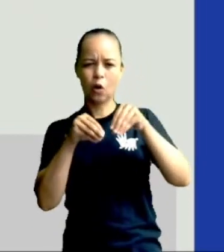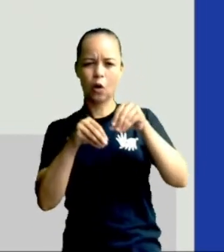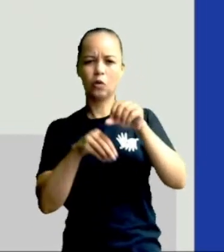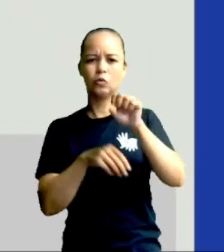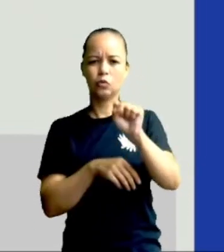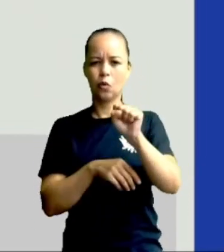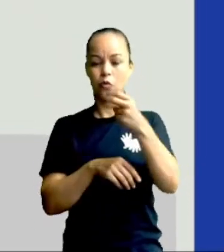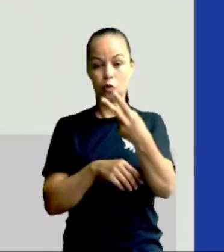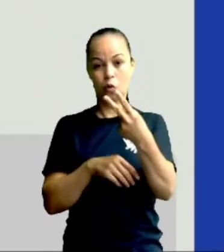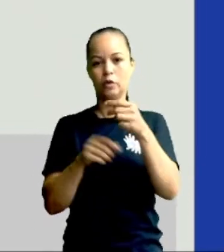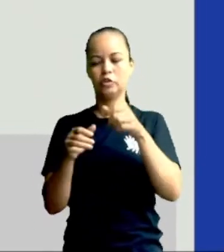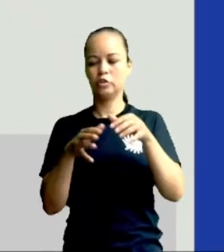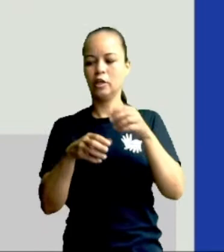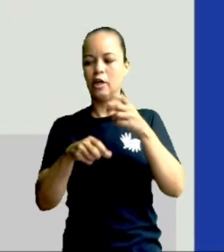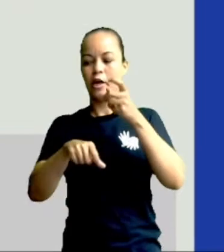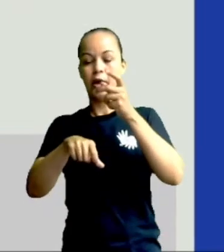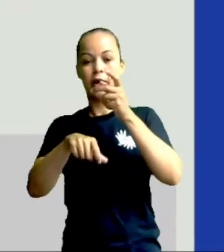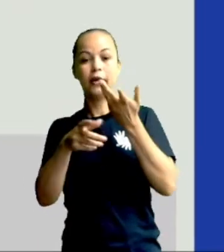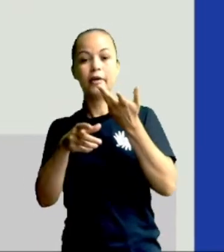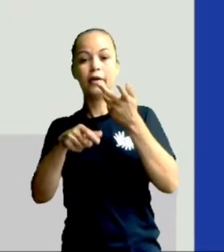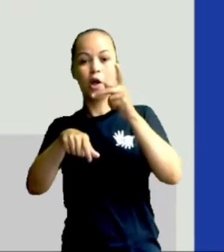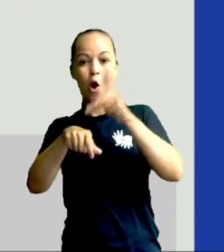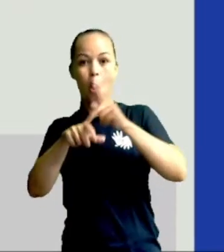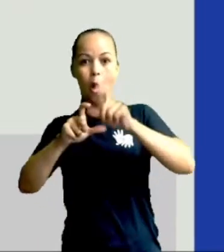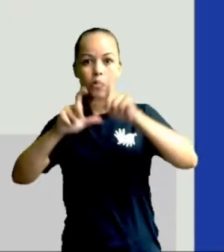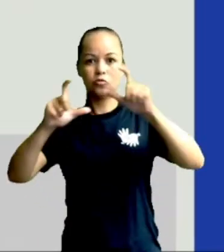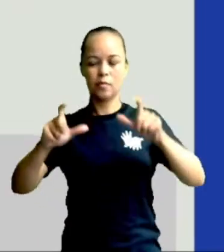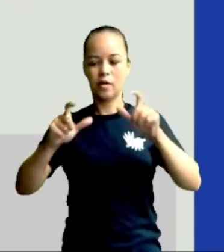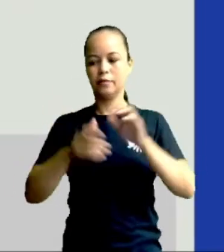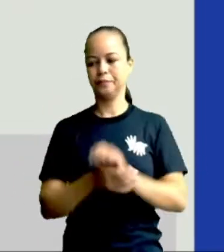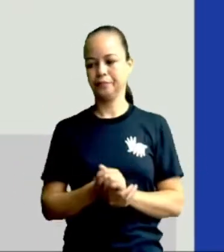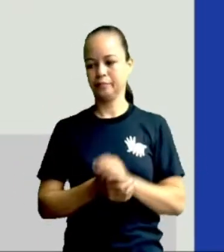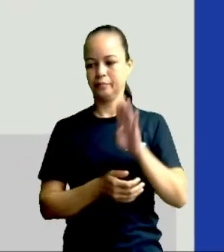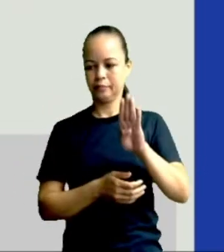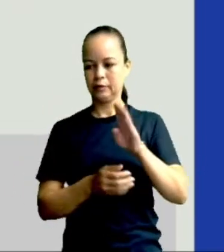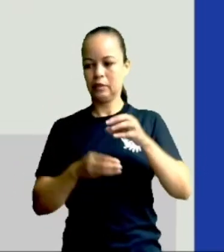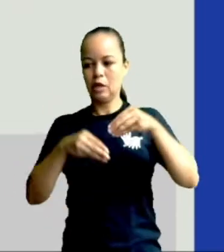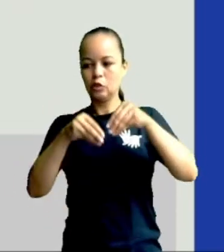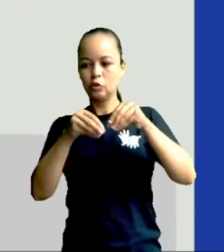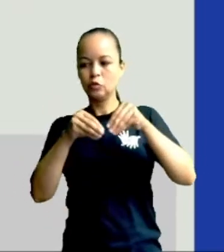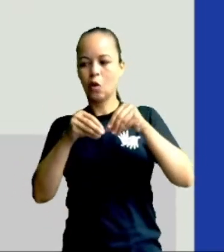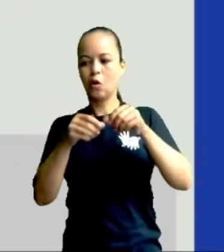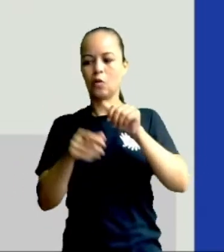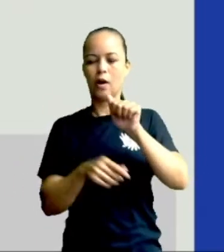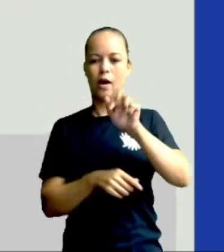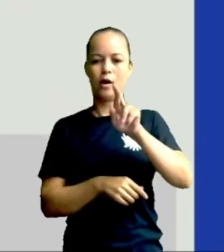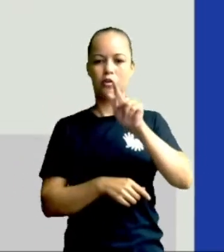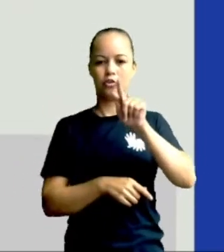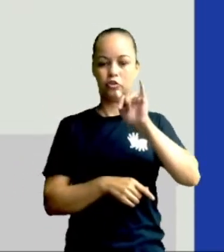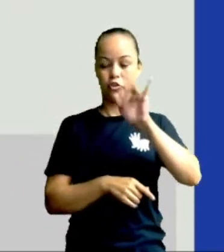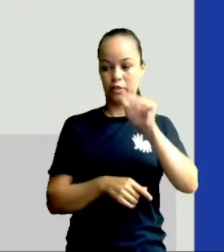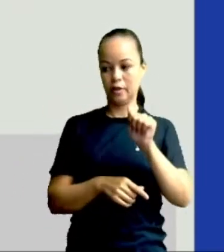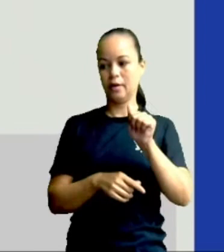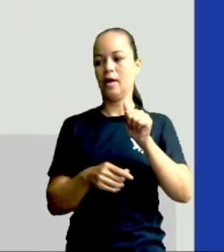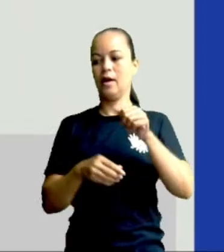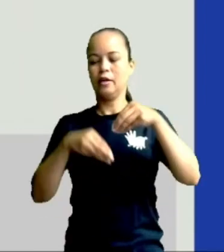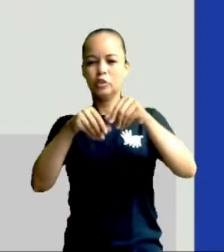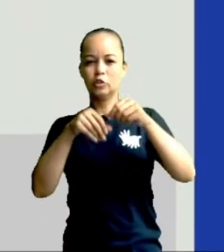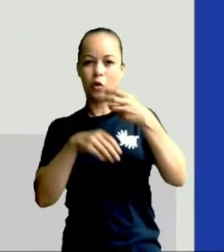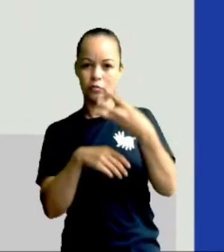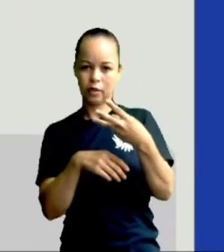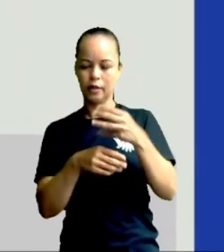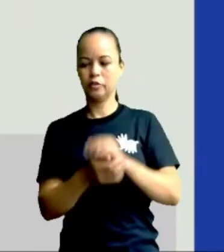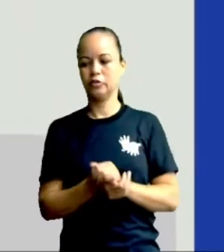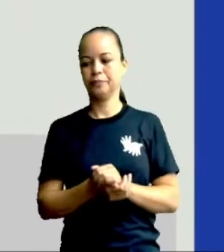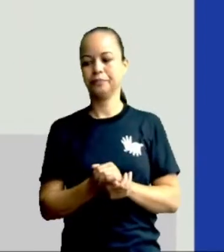rocha-mãe. Letra B, subsolo, argila e solo 3. Letra C,